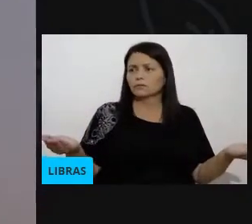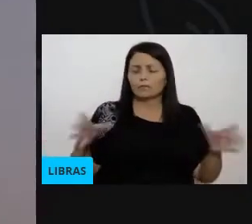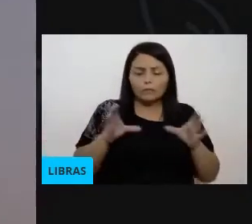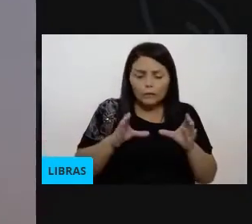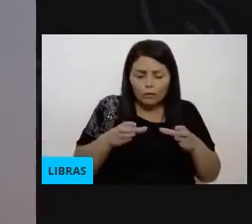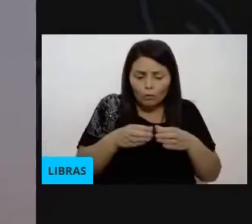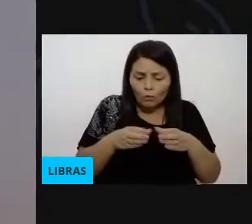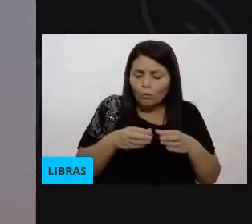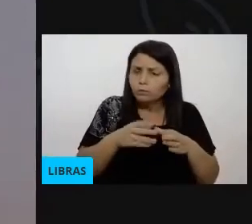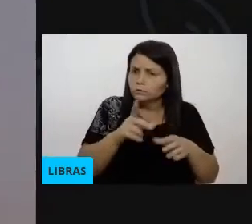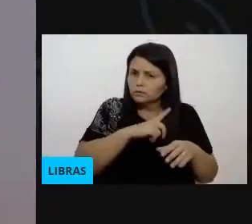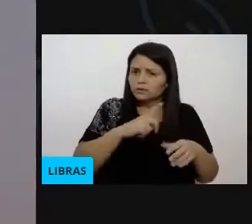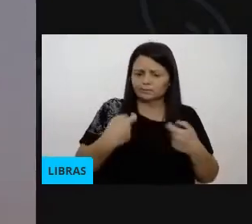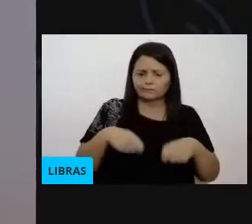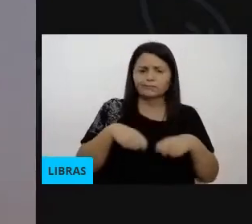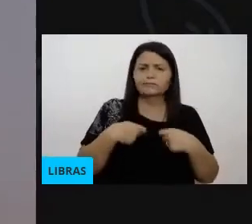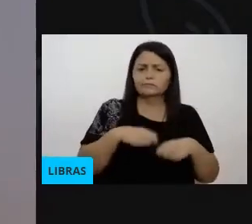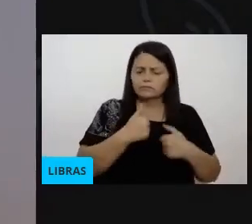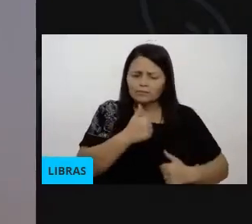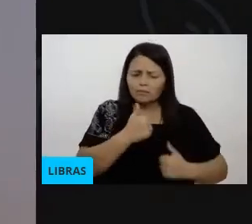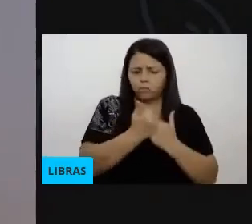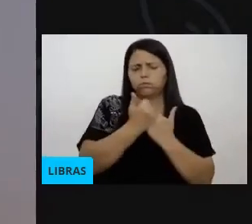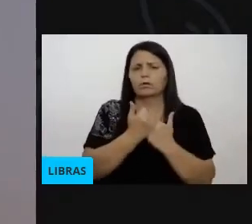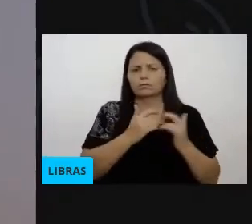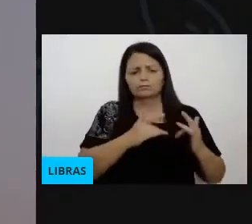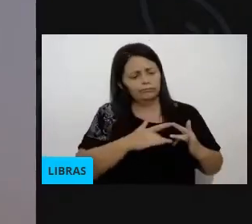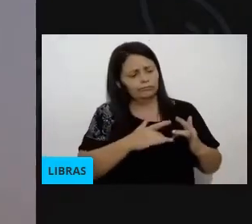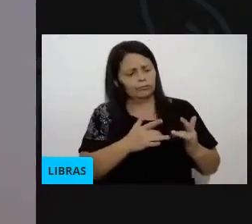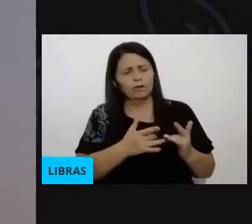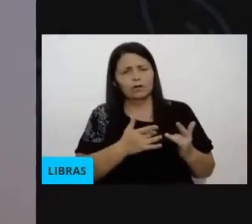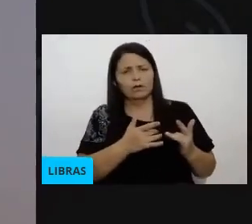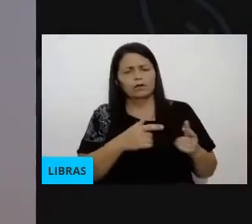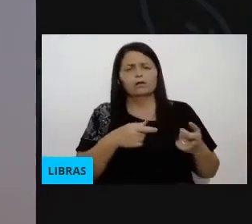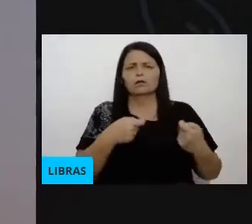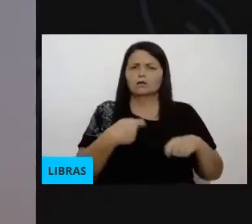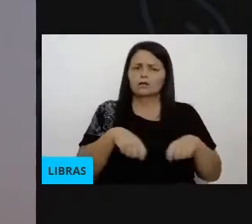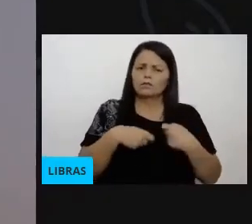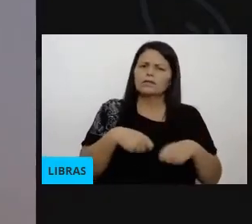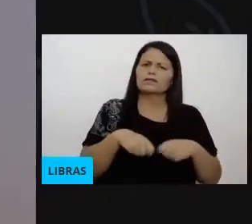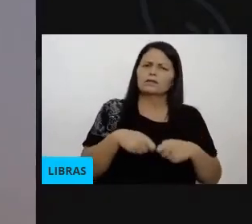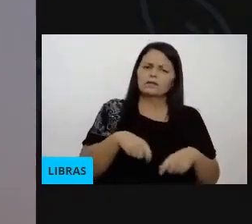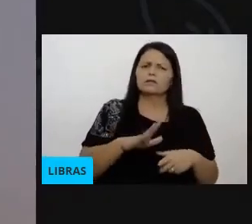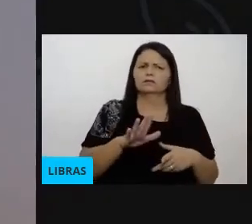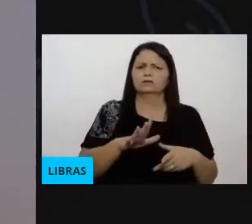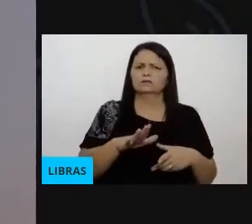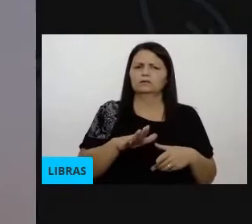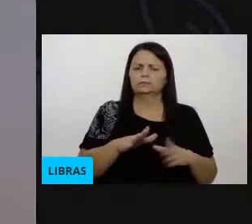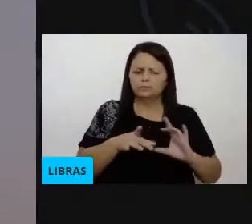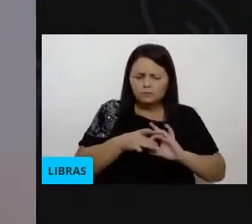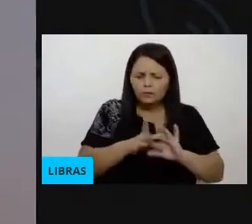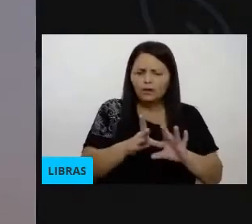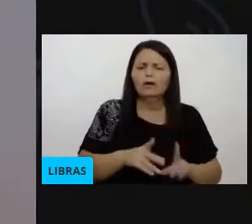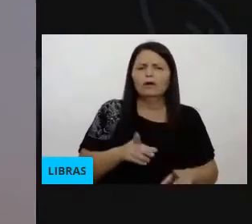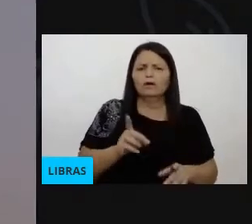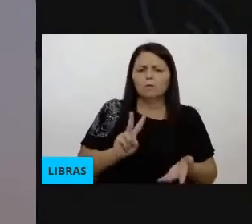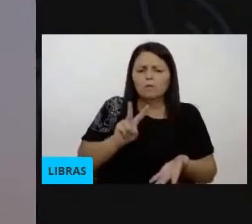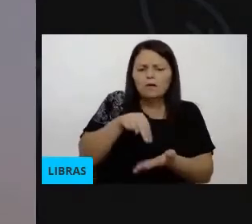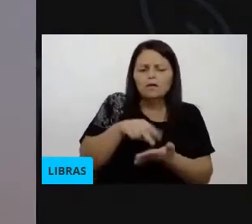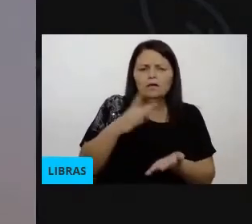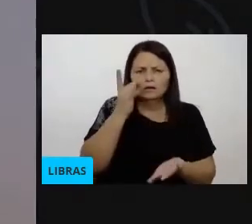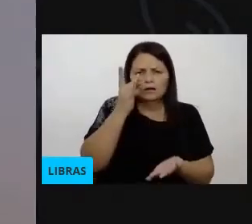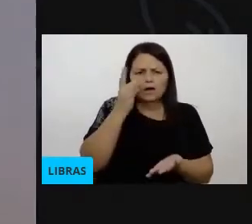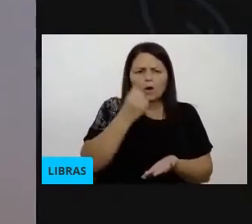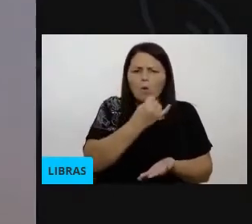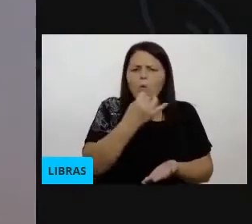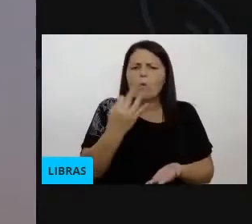Grupos que têm necessidades de apoio, tem crianças que precisam do contexto presencial. Vocês não imaginam a quantidade de